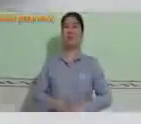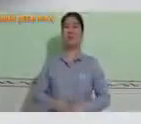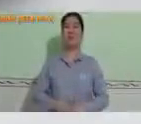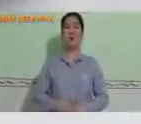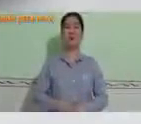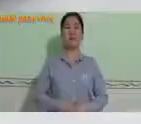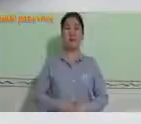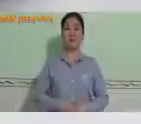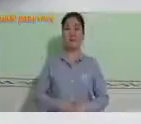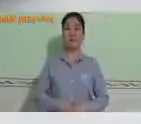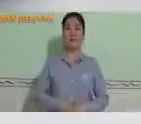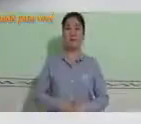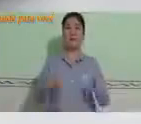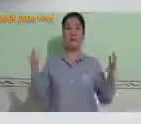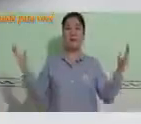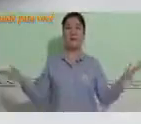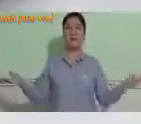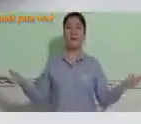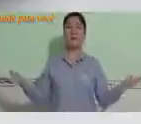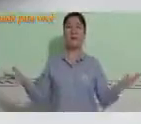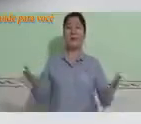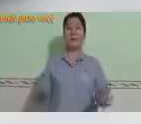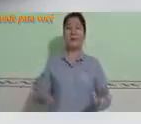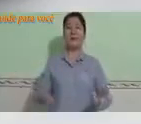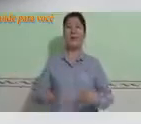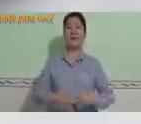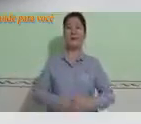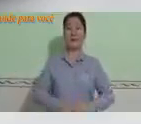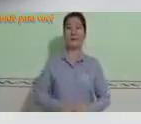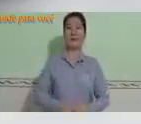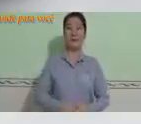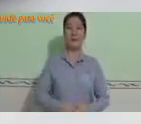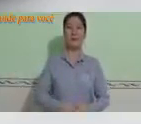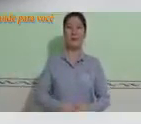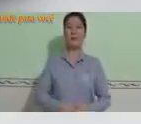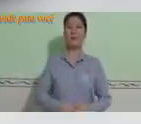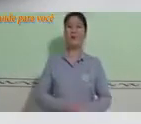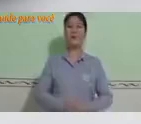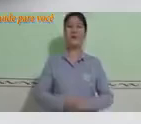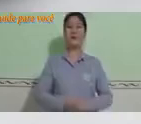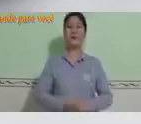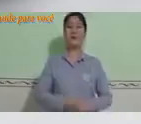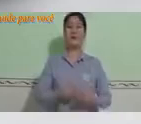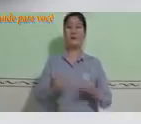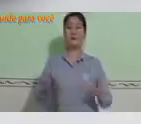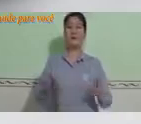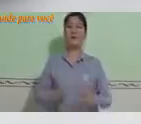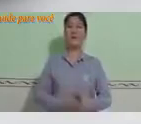uso incorreto deste medicamento.